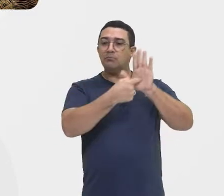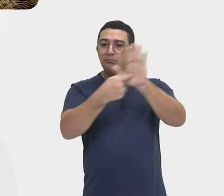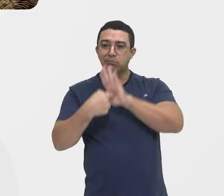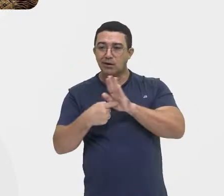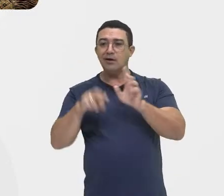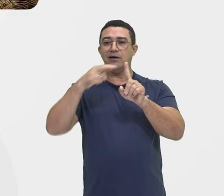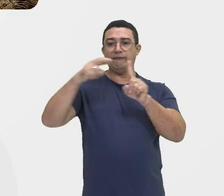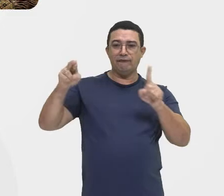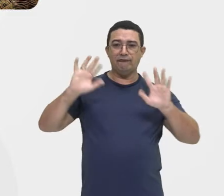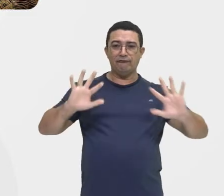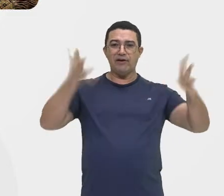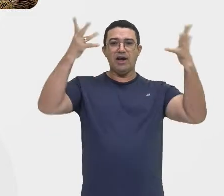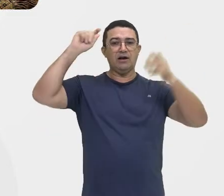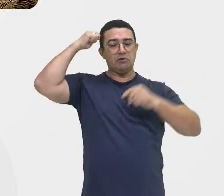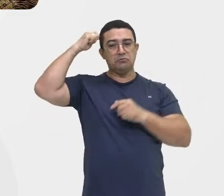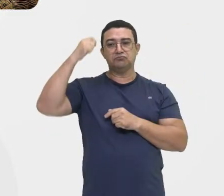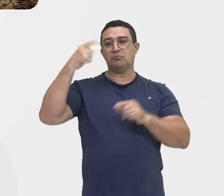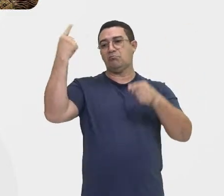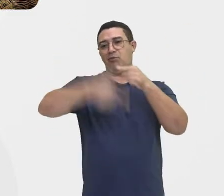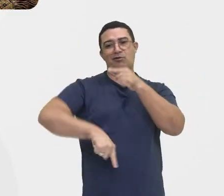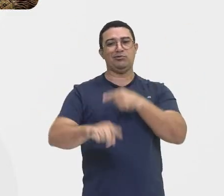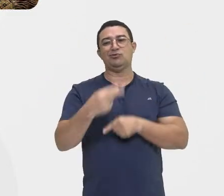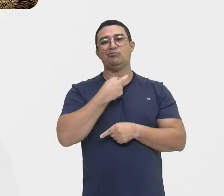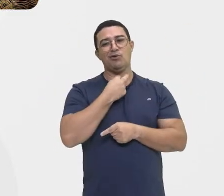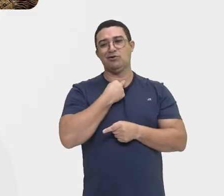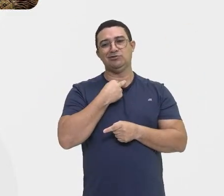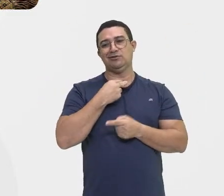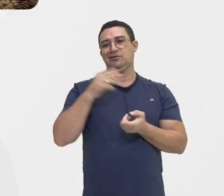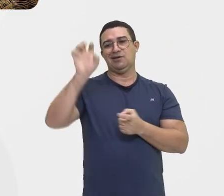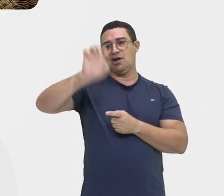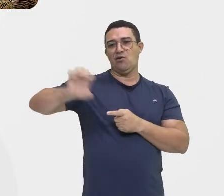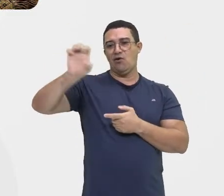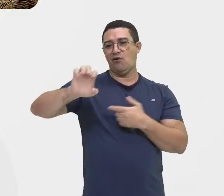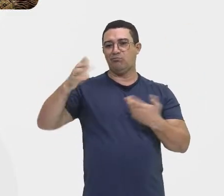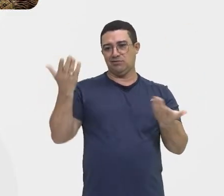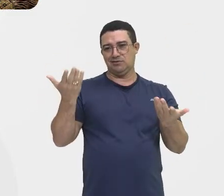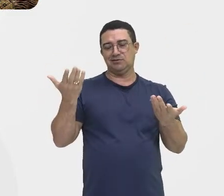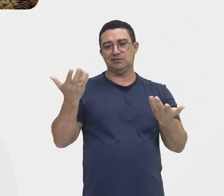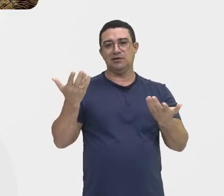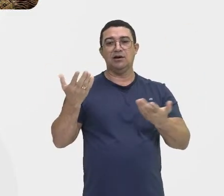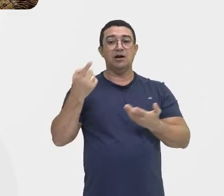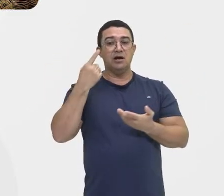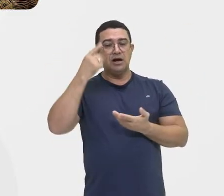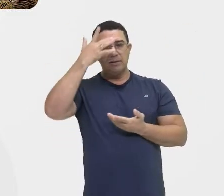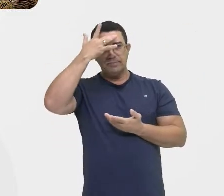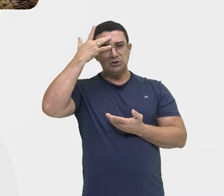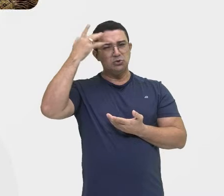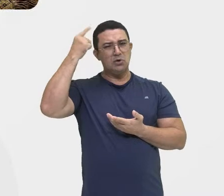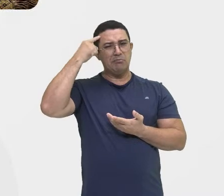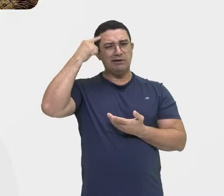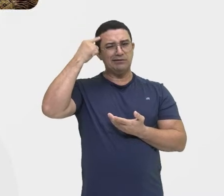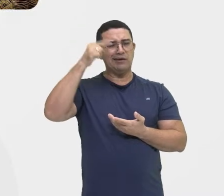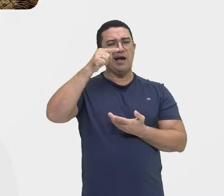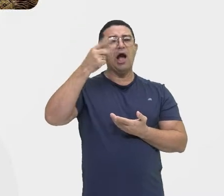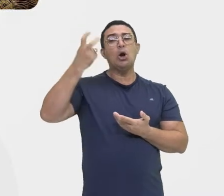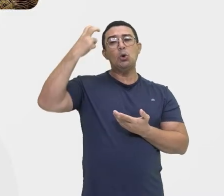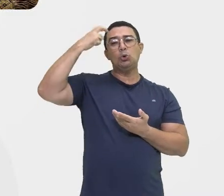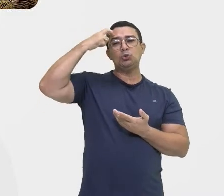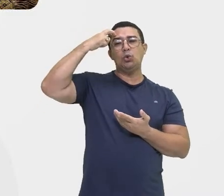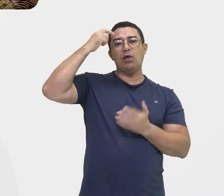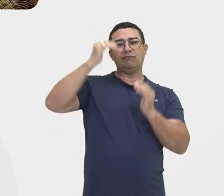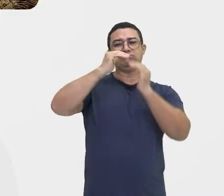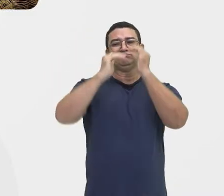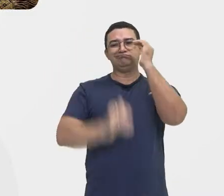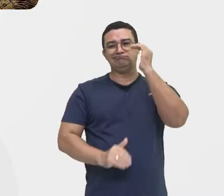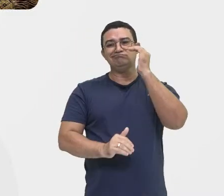proibidos, pois não faziam parte do universo cultural europeu. Eram vistas como um retrato de uma cultura atrasada. Então, por isso, tudo